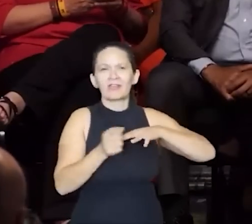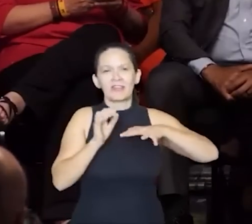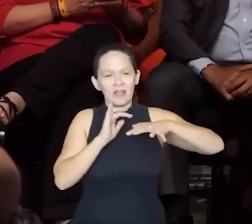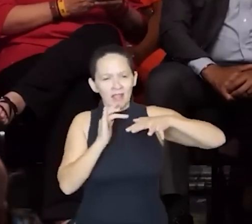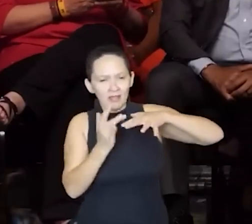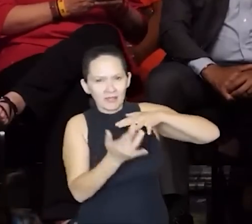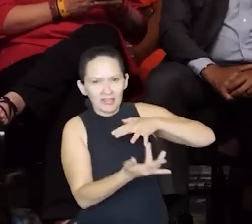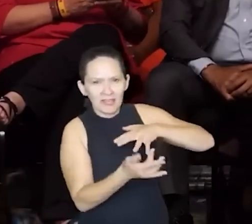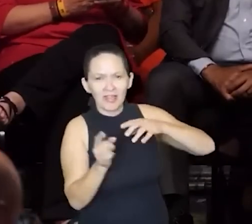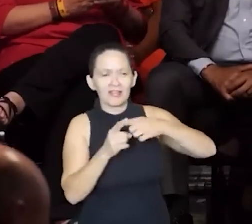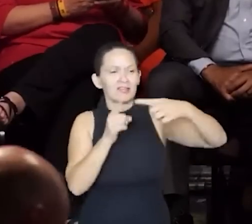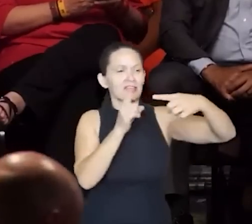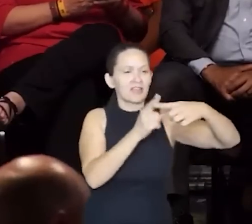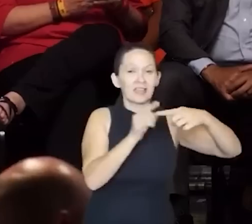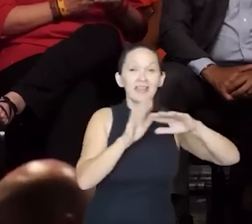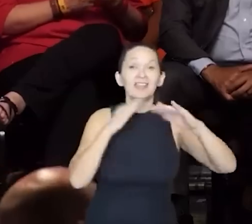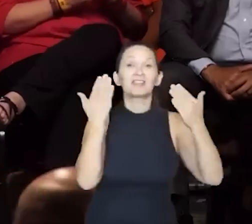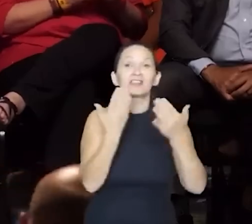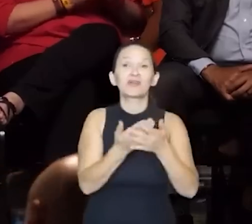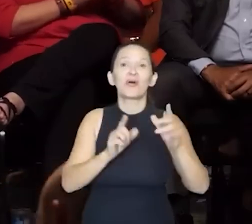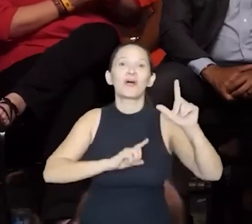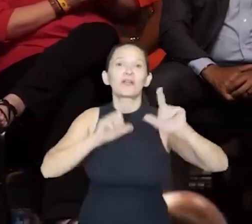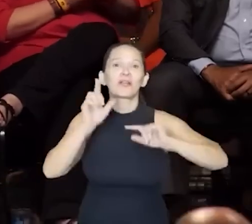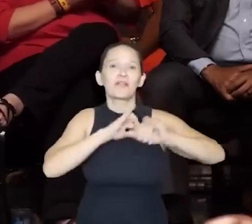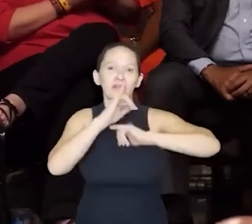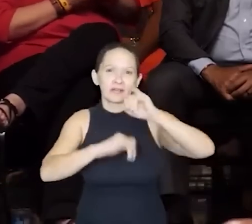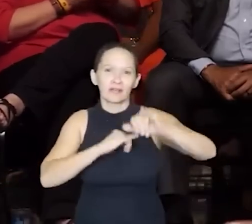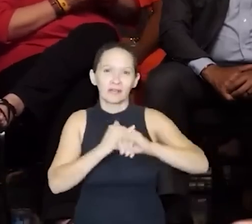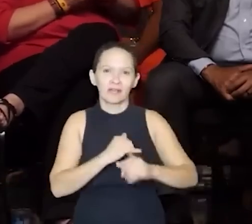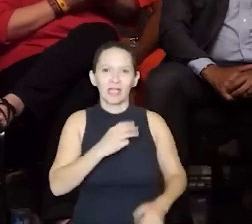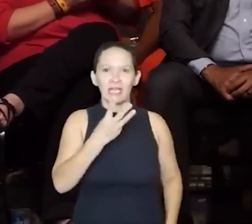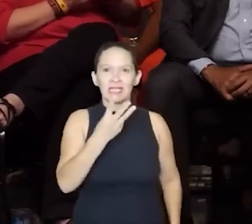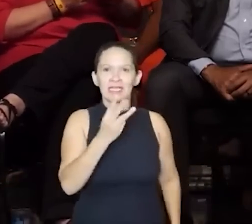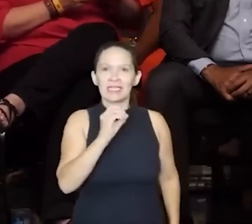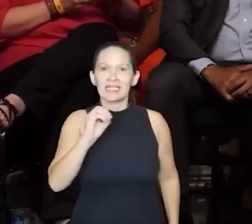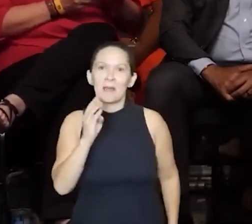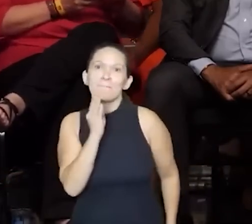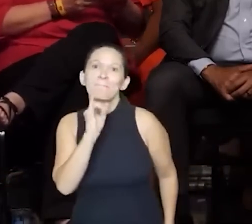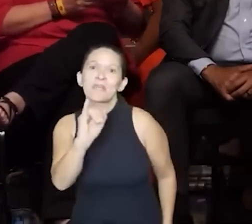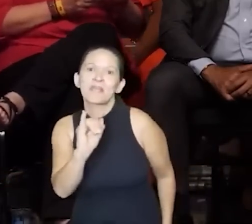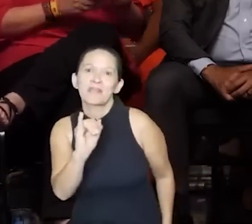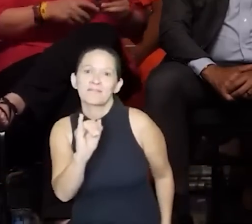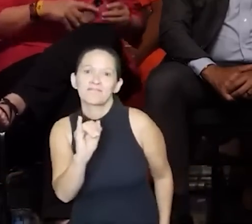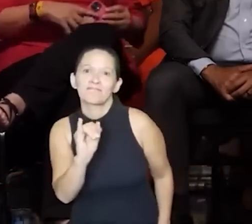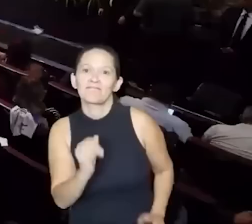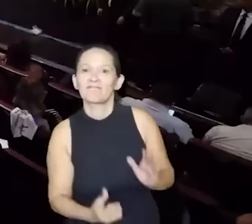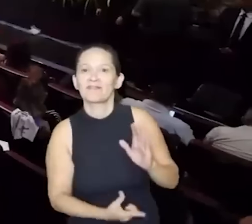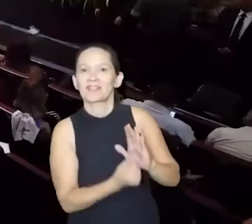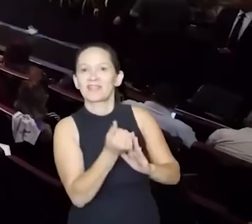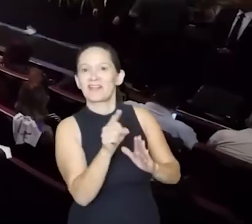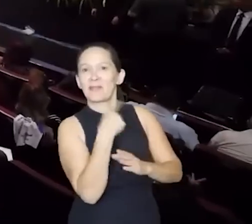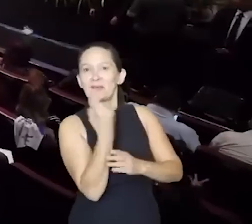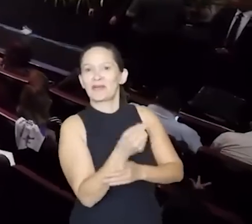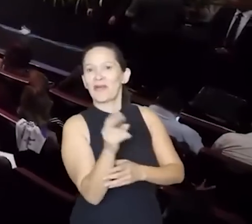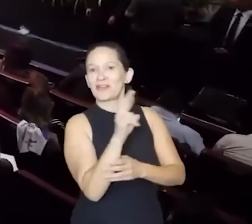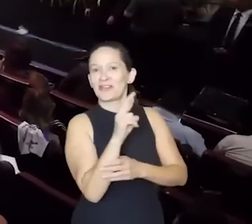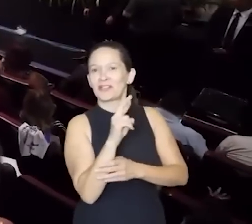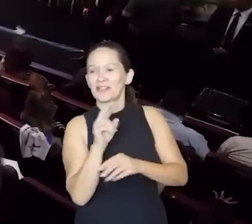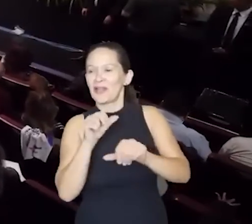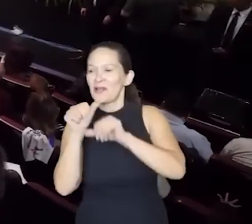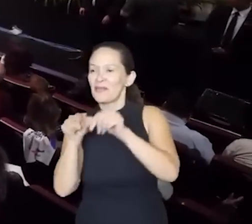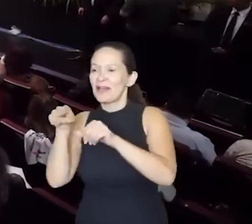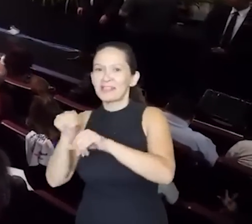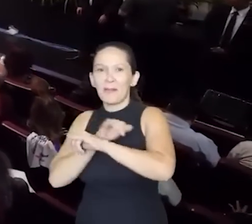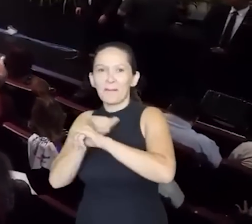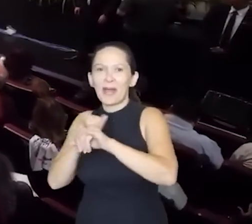e veículos de mídia venais. 300 bilhões do orçamento e do tesouro desviados para ações